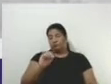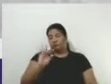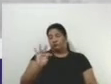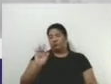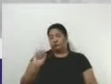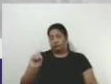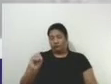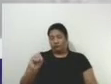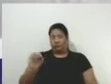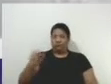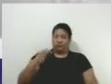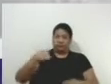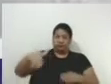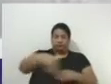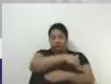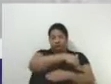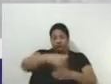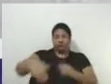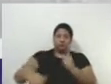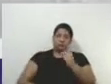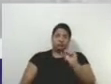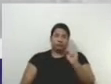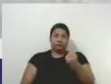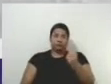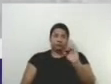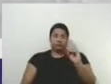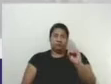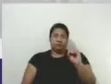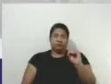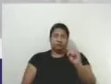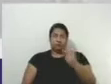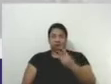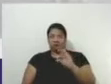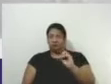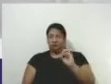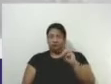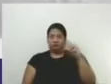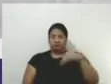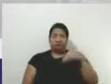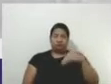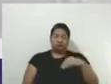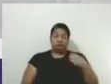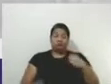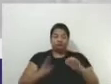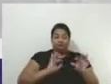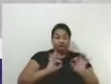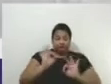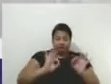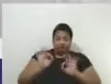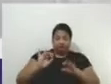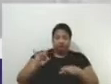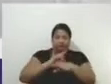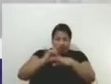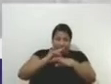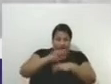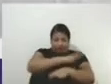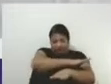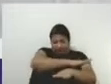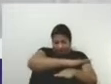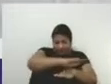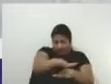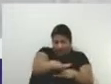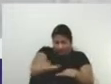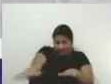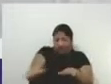200 metros, pequena, mas que precisa de cuidados com relação ao recapeamento asfáltico,